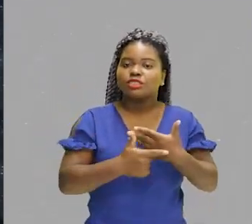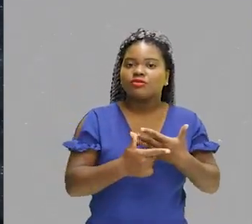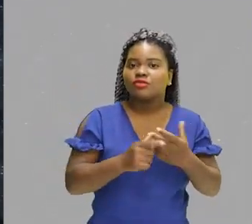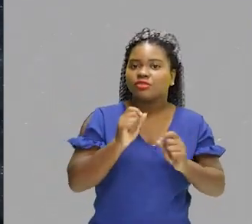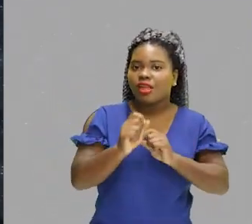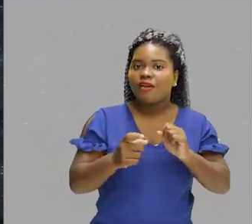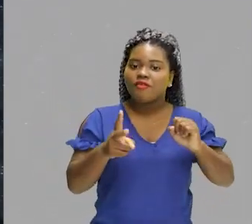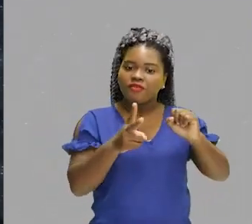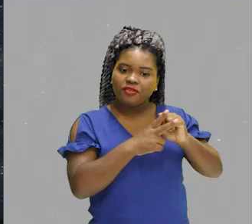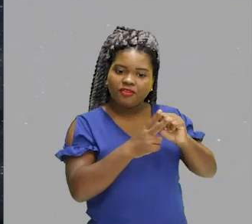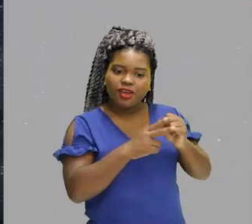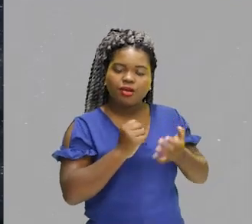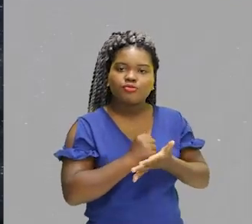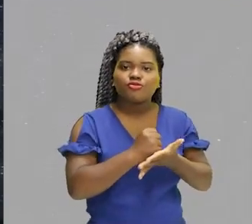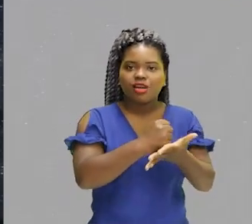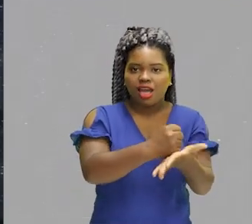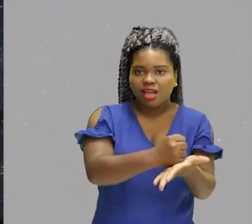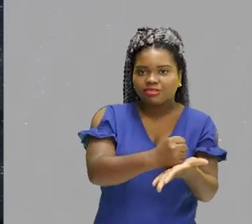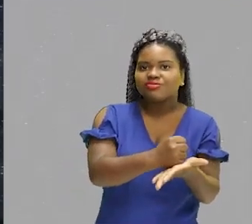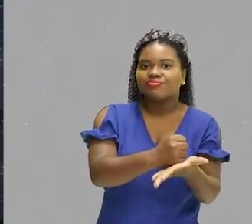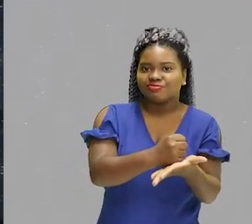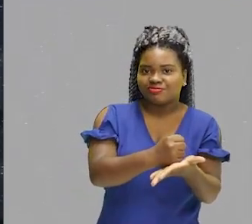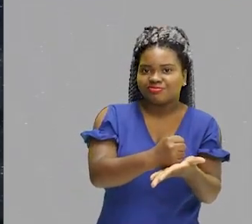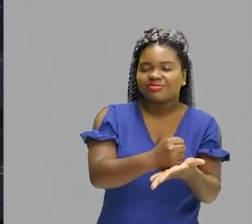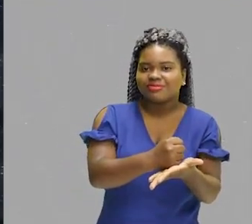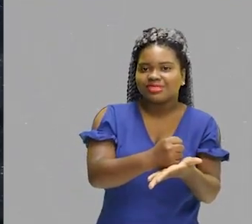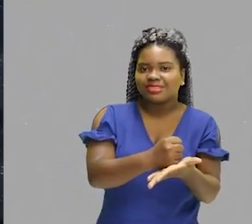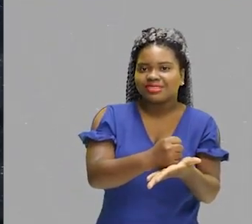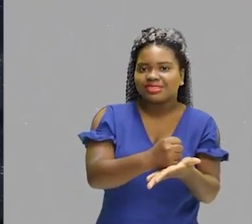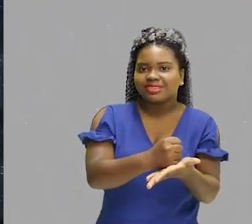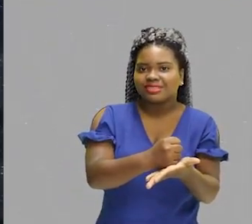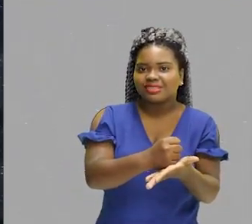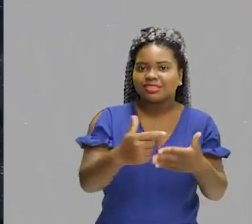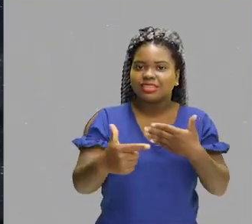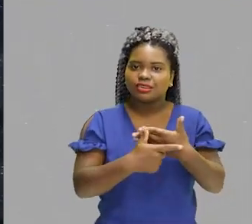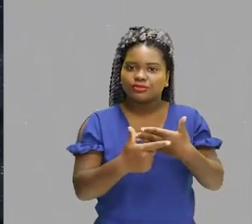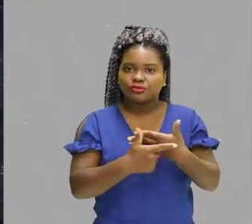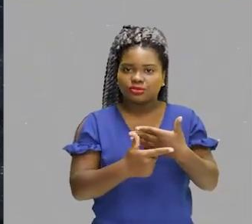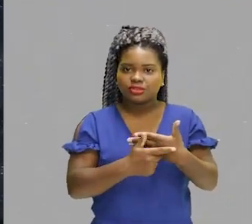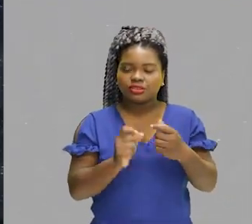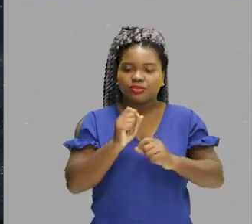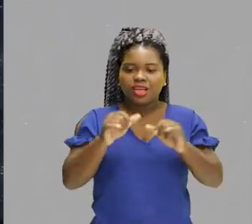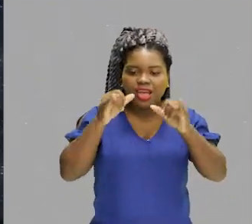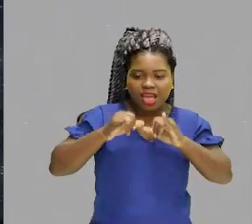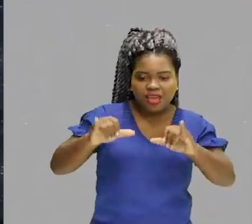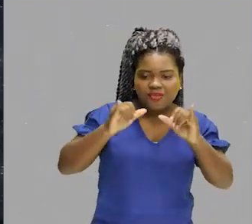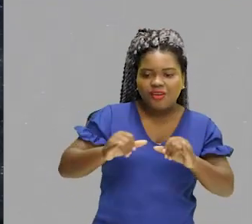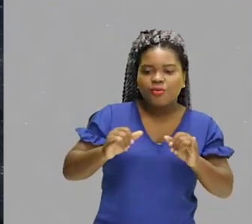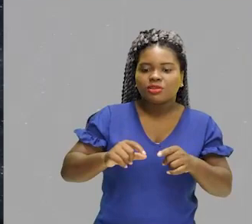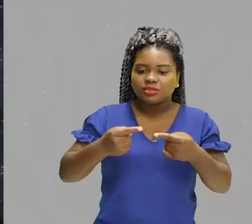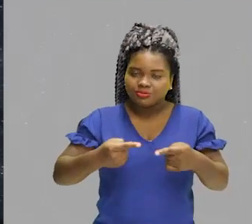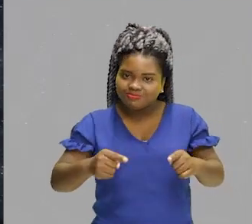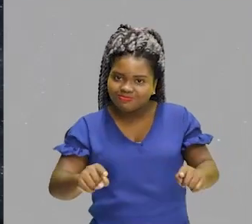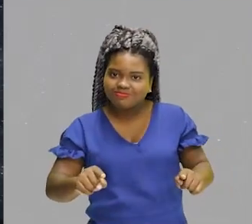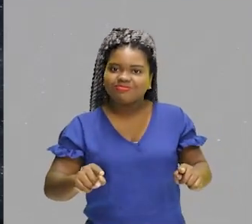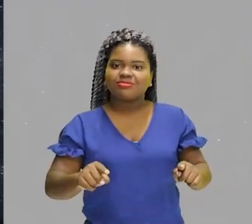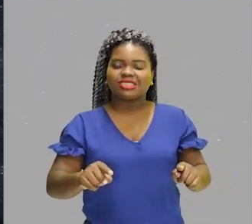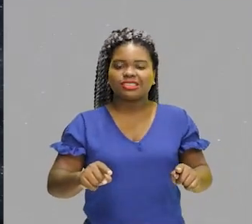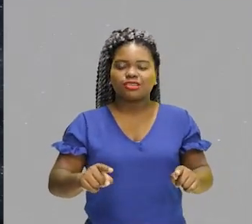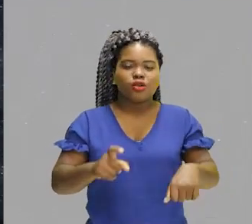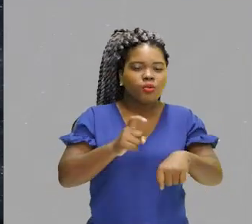verbo auxiliar, ou seja, serve para introduzir informações gramaticais, tais como